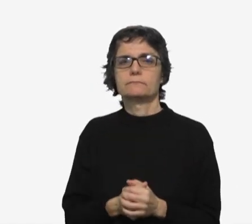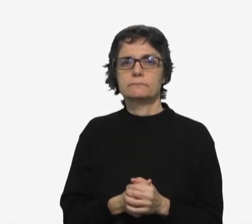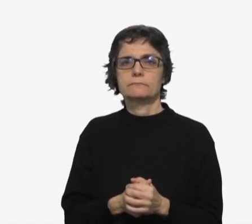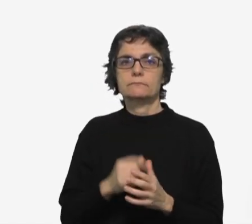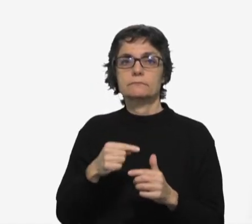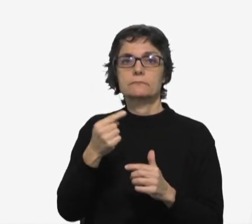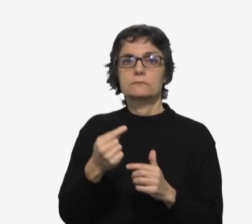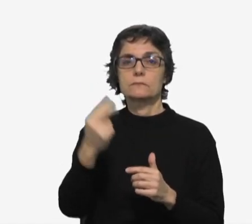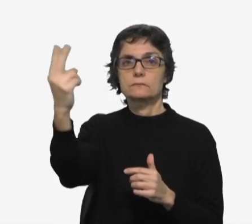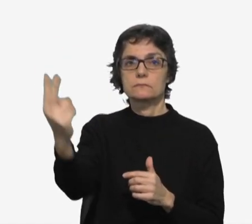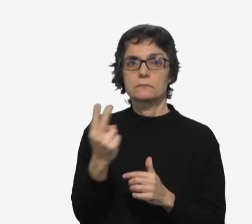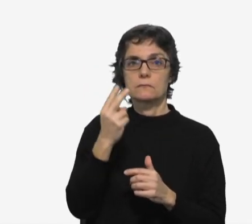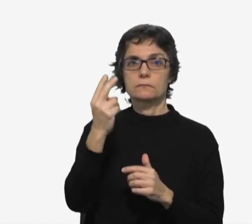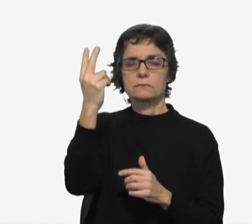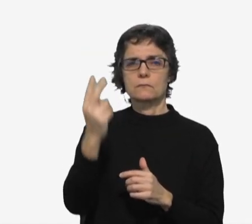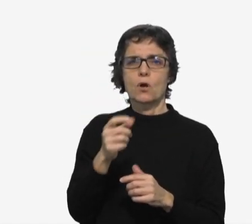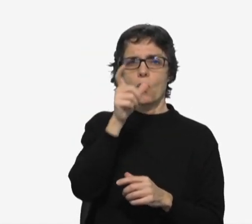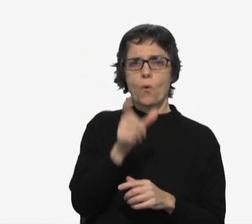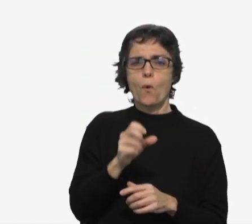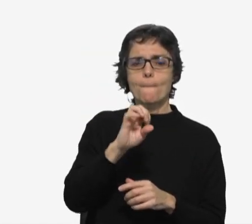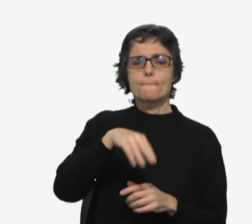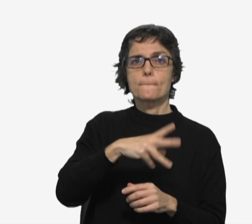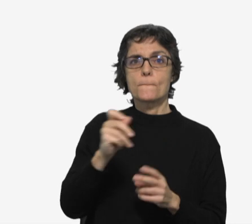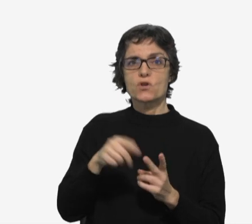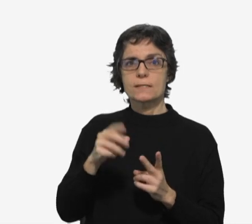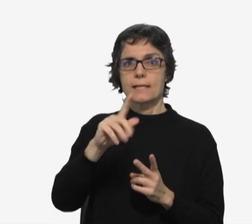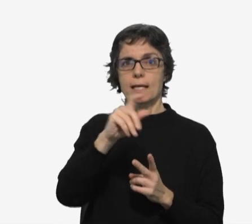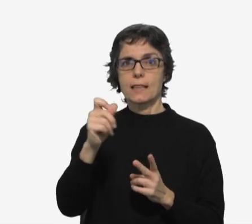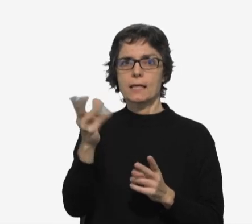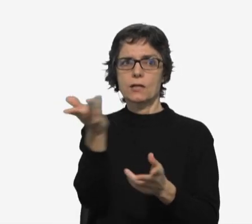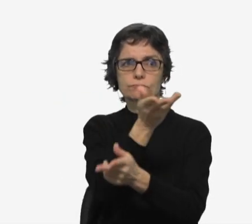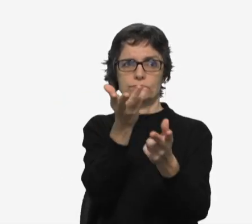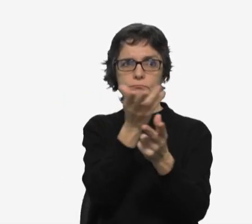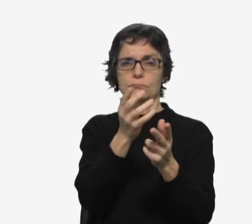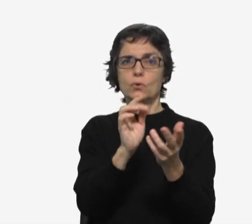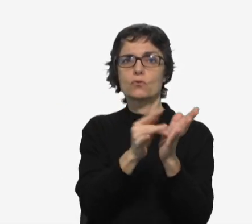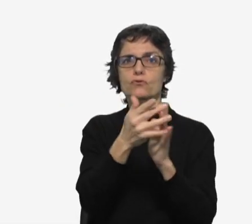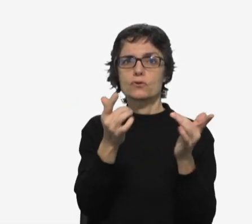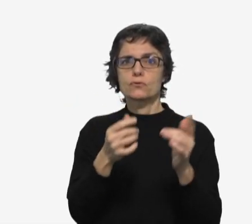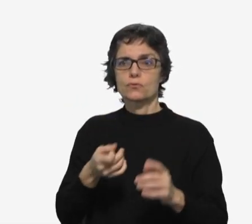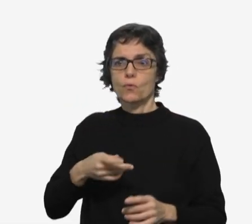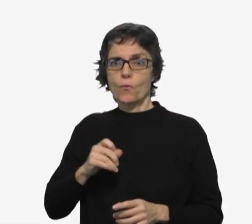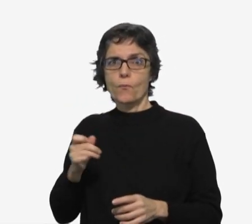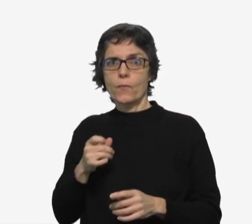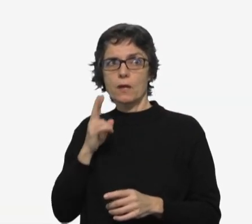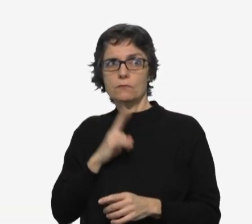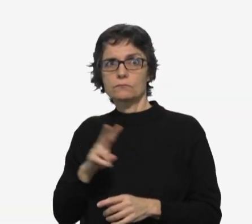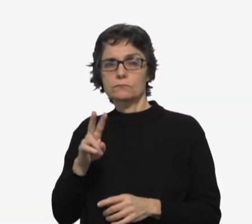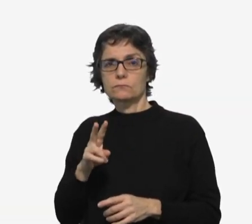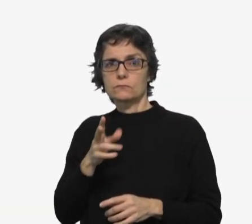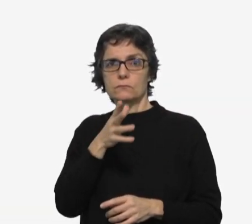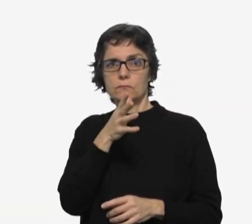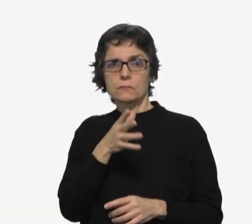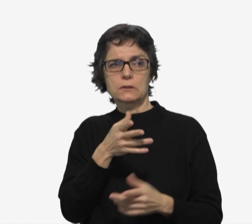Apareceram-lhes Moisés e Elias, conversando com Jesus. Pedro tomou a palavra e disse a